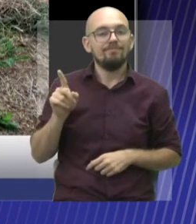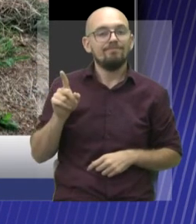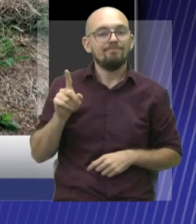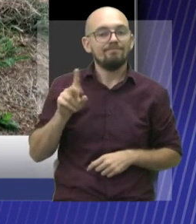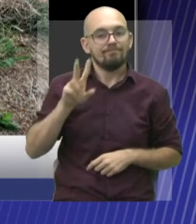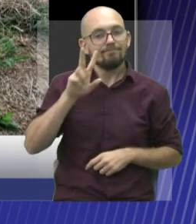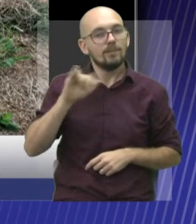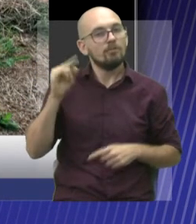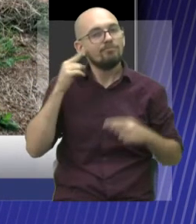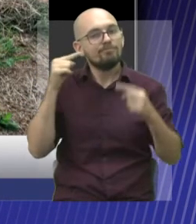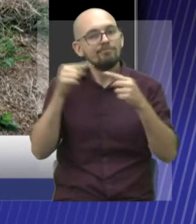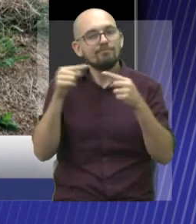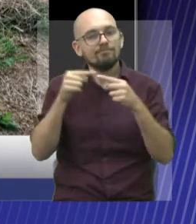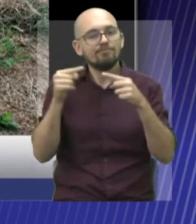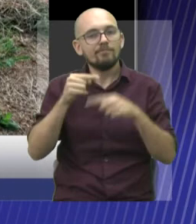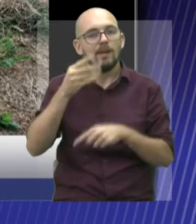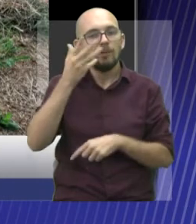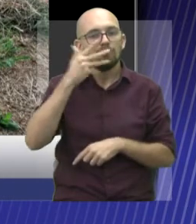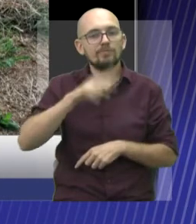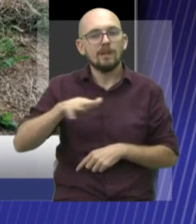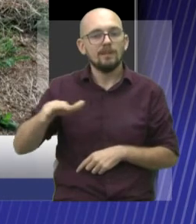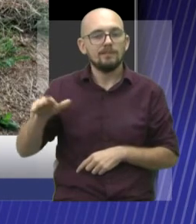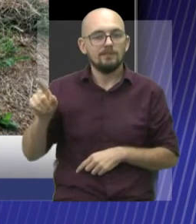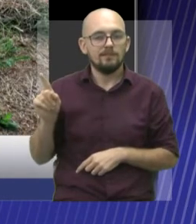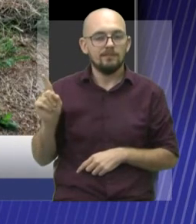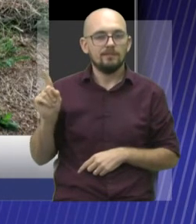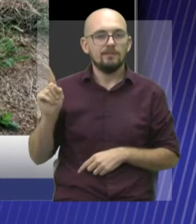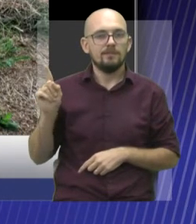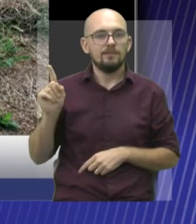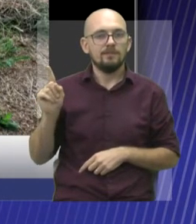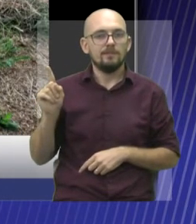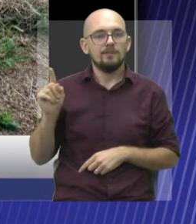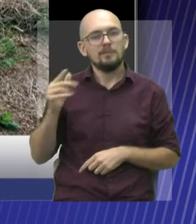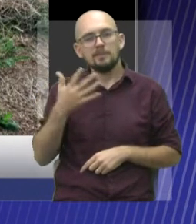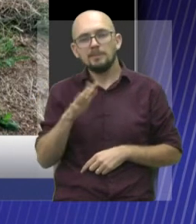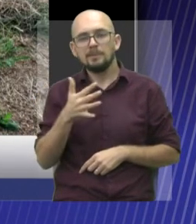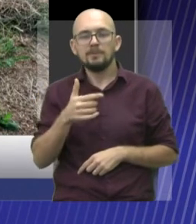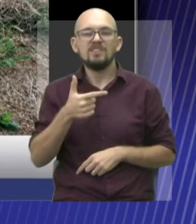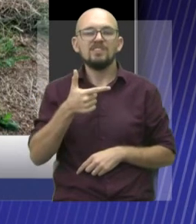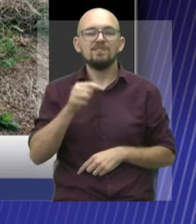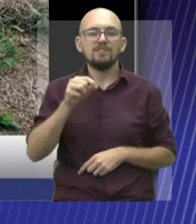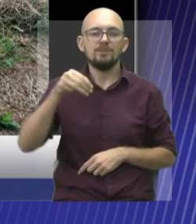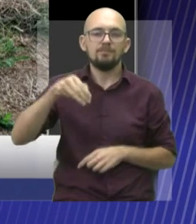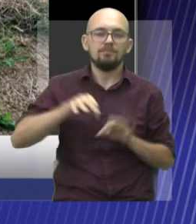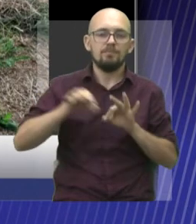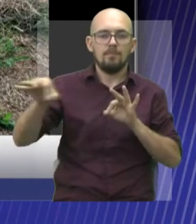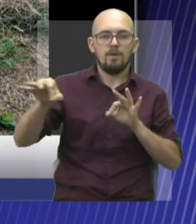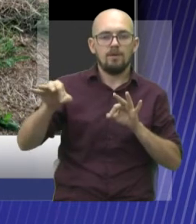bem para trabalhar com essas crianças. Mais ou menos 20 metros quadrados de